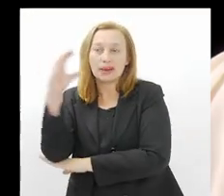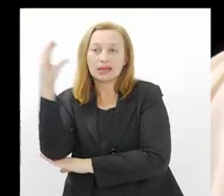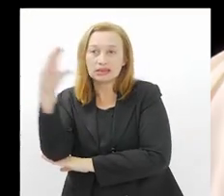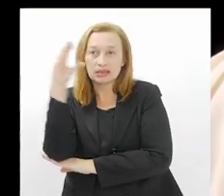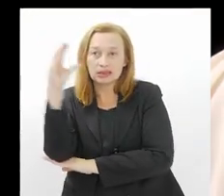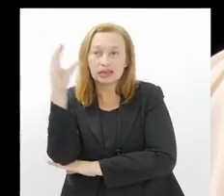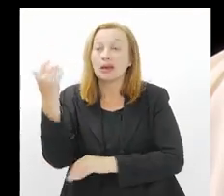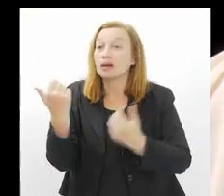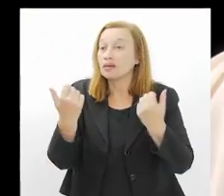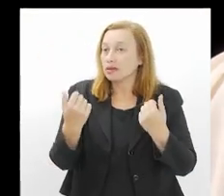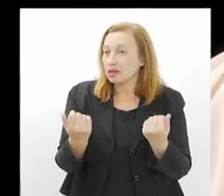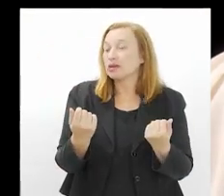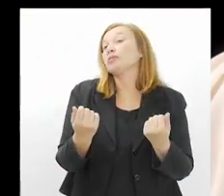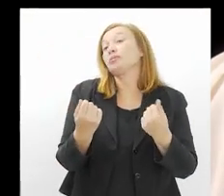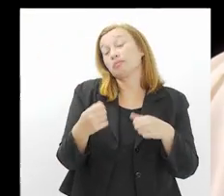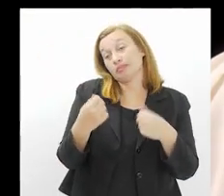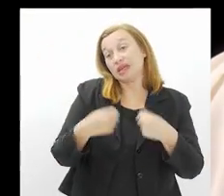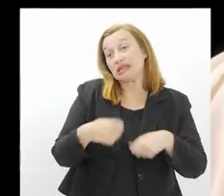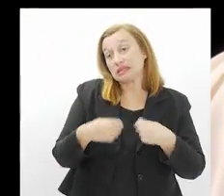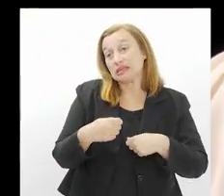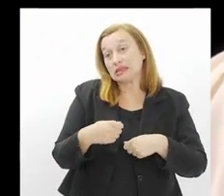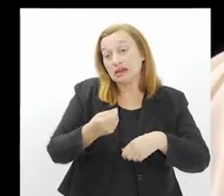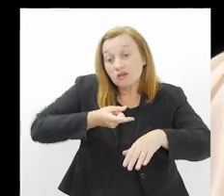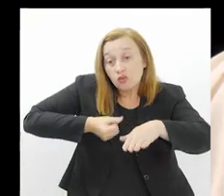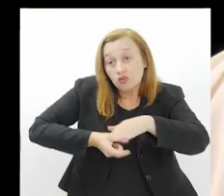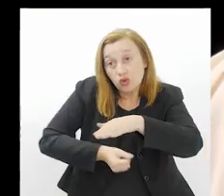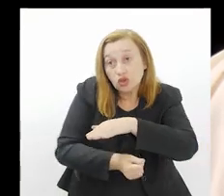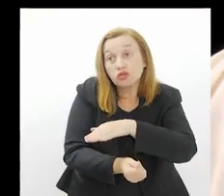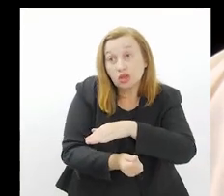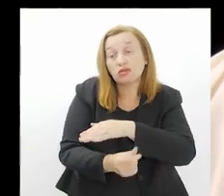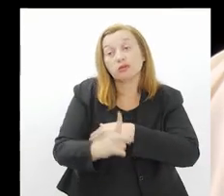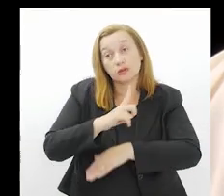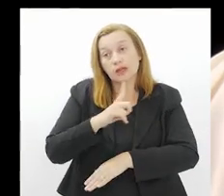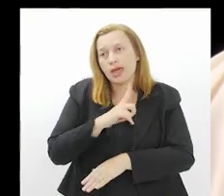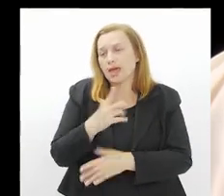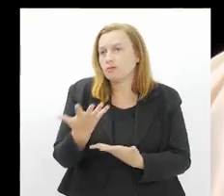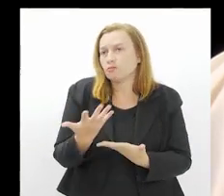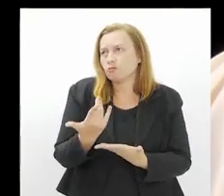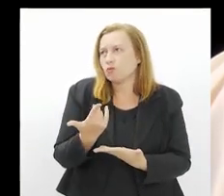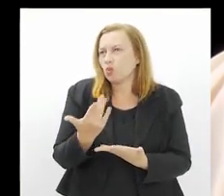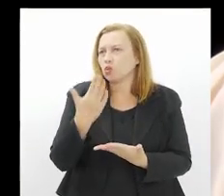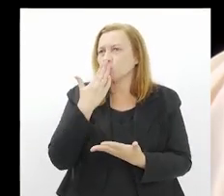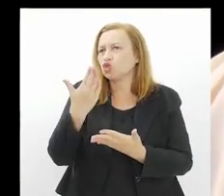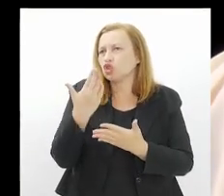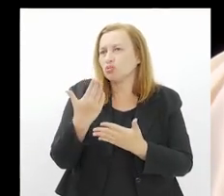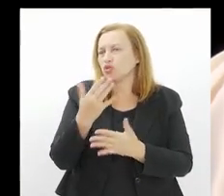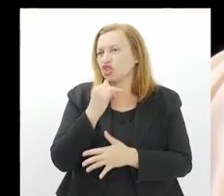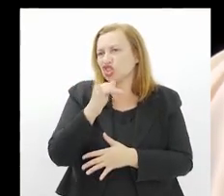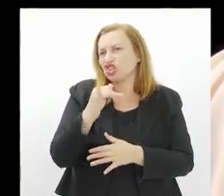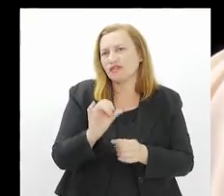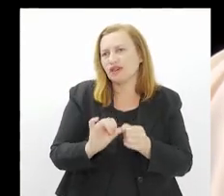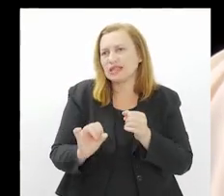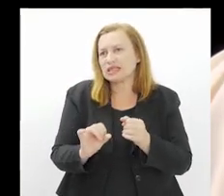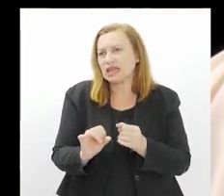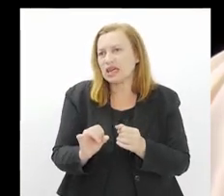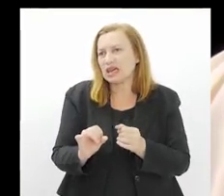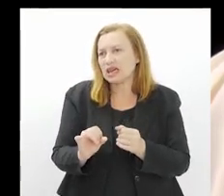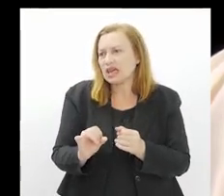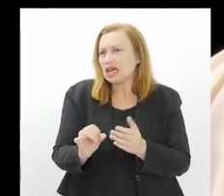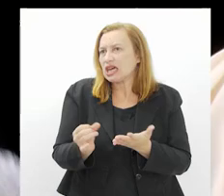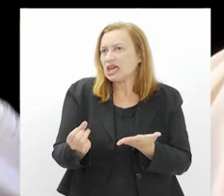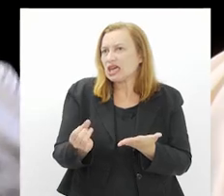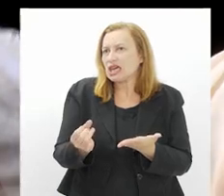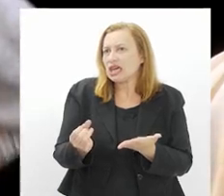maior investimento na ciência, porque essas coisas têm que ser feitas de uma forma que seja rentável, de uma forma que não adianta a gente fazer esse tipo de energia